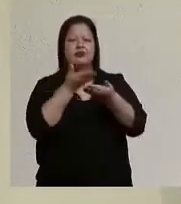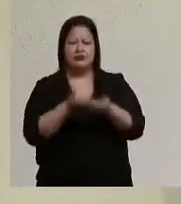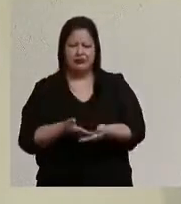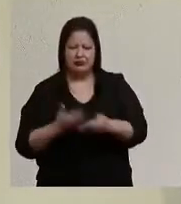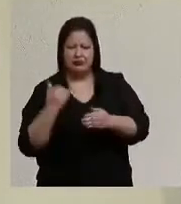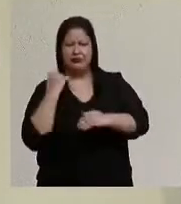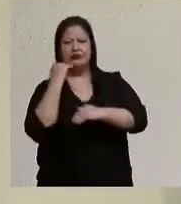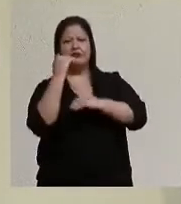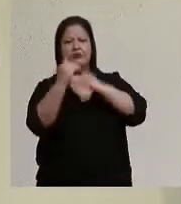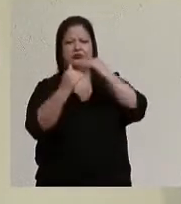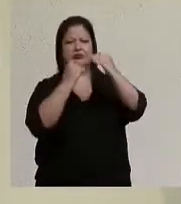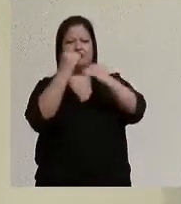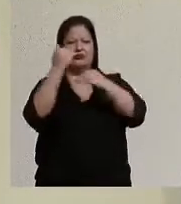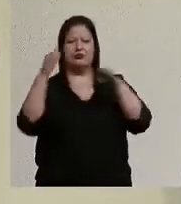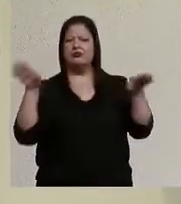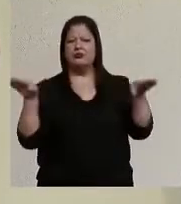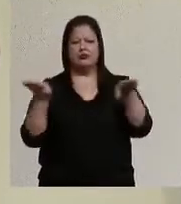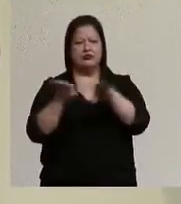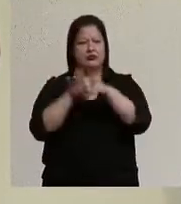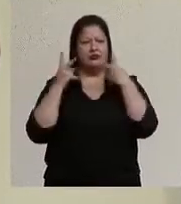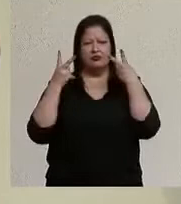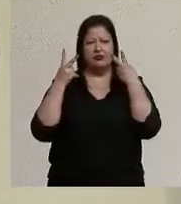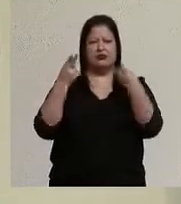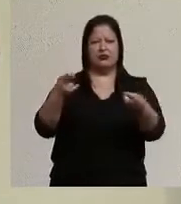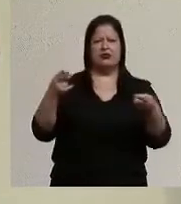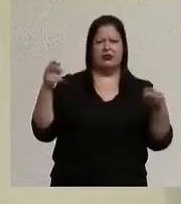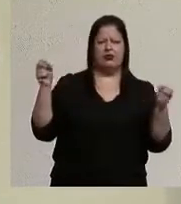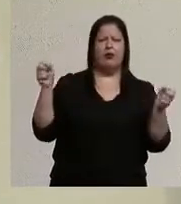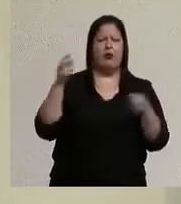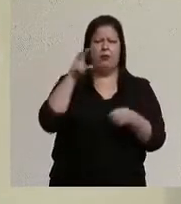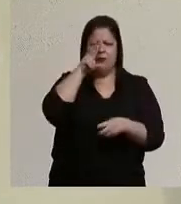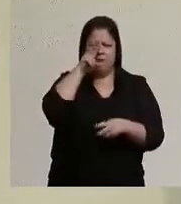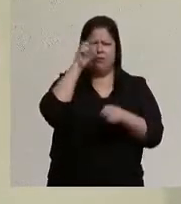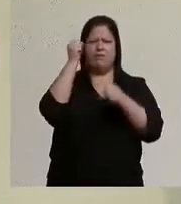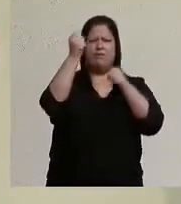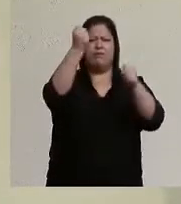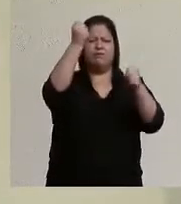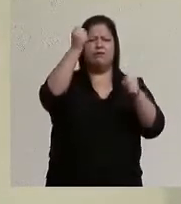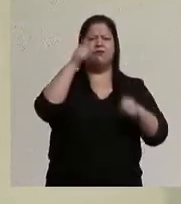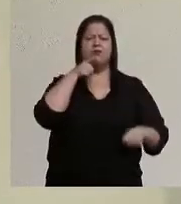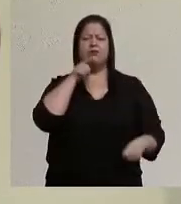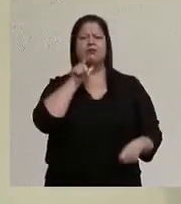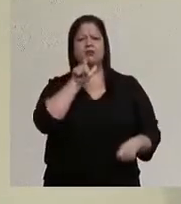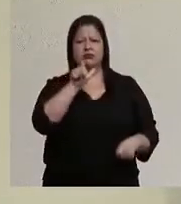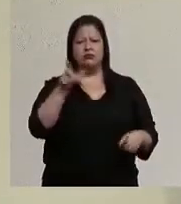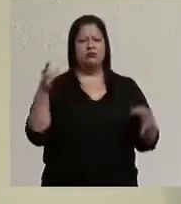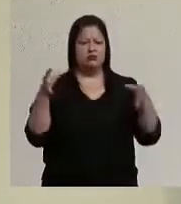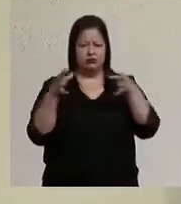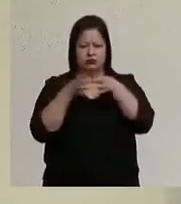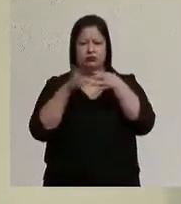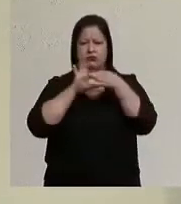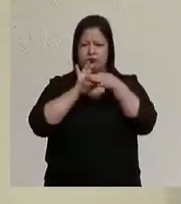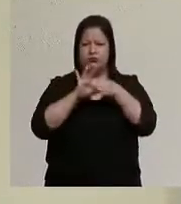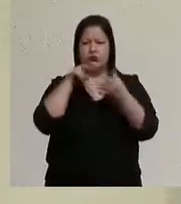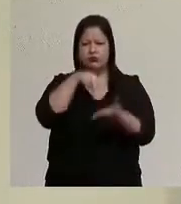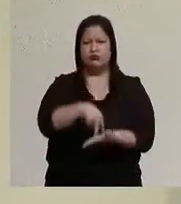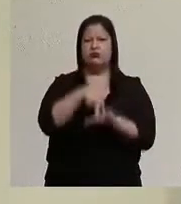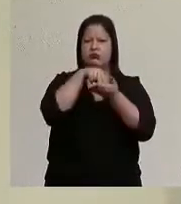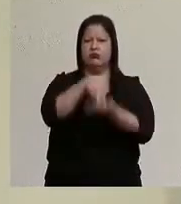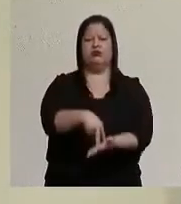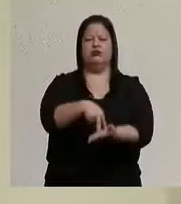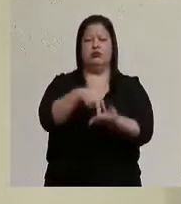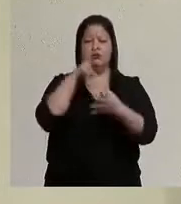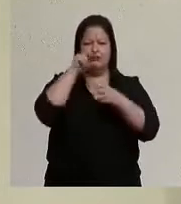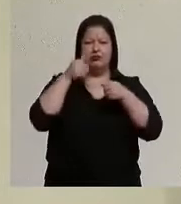a gente cresce entendeu a gente passa pelo vento mas para a gente sair mais fortalecido entendeu o grupo está consolidado